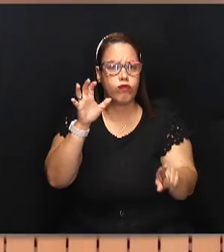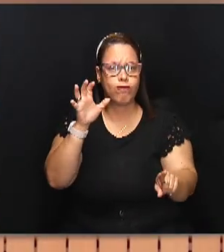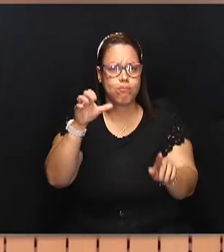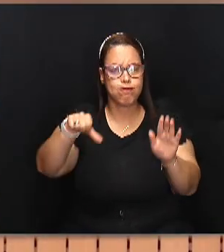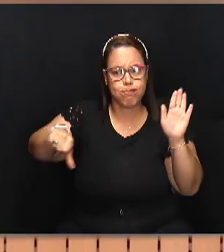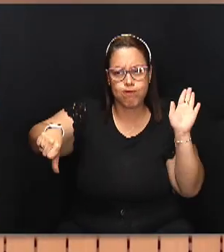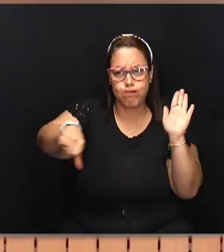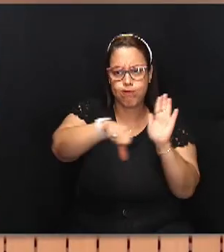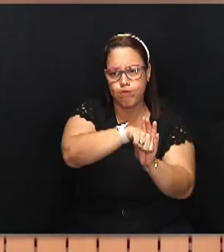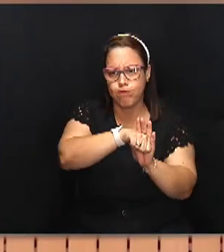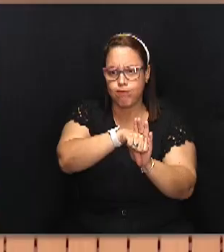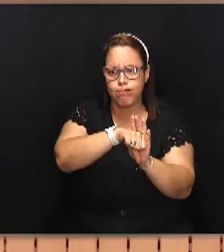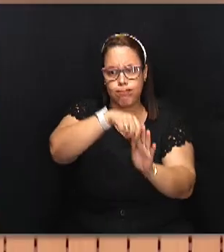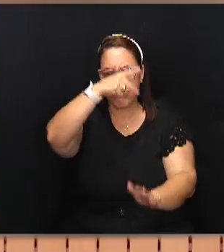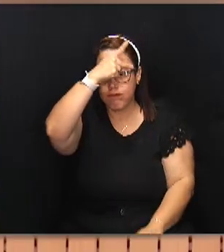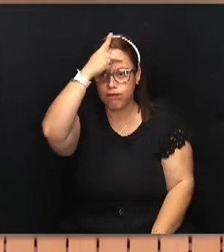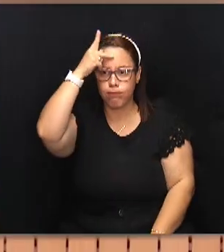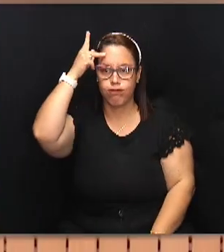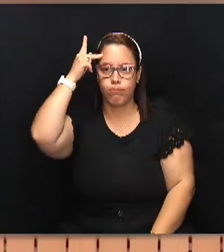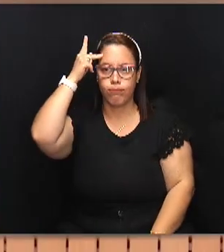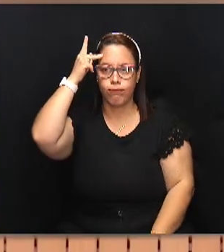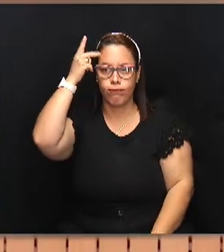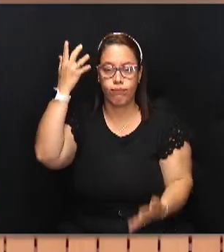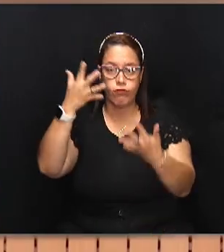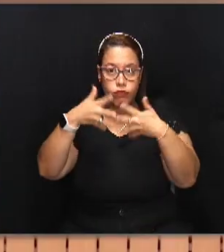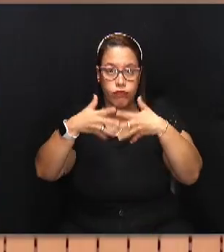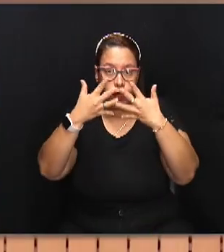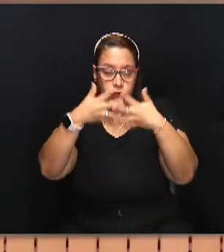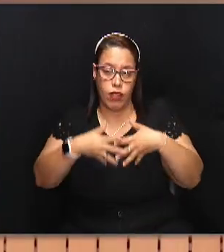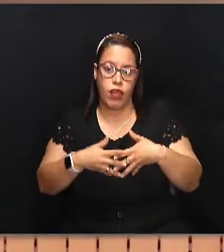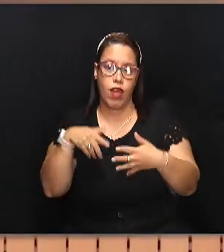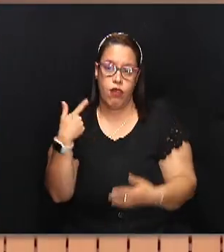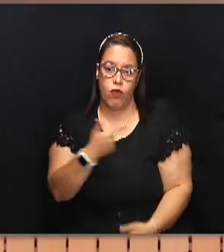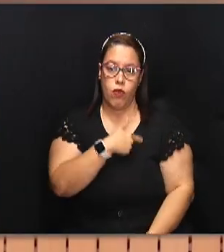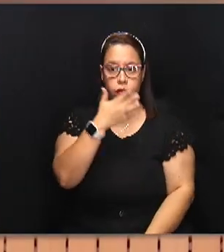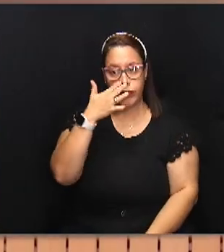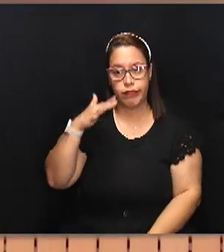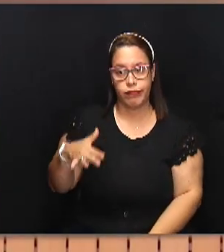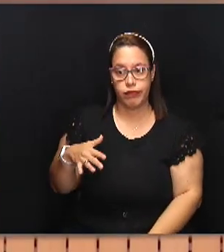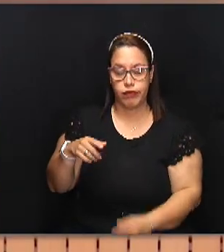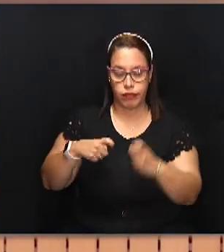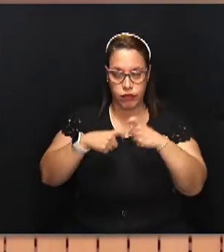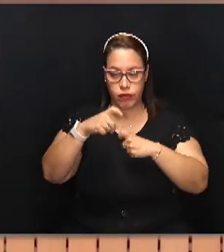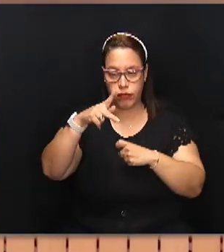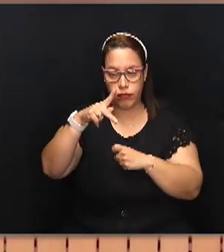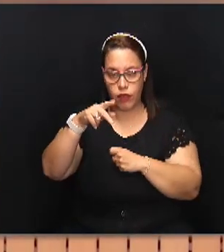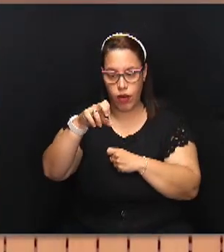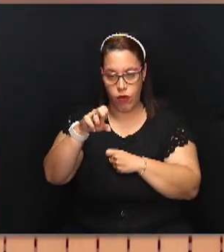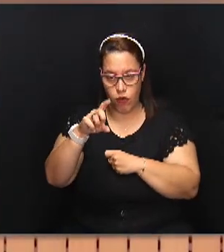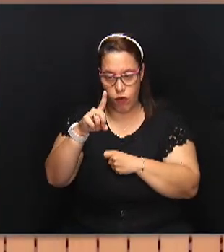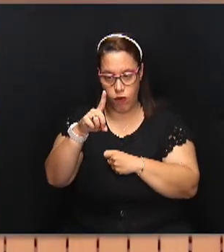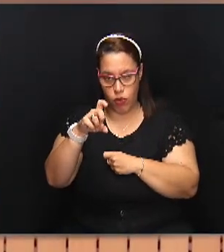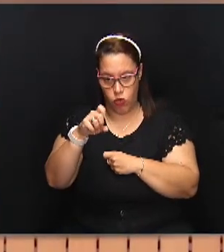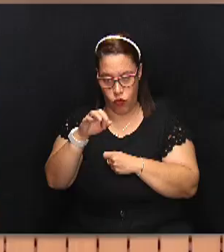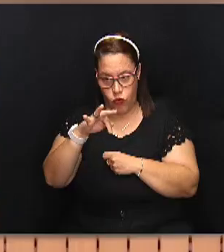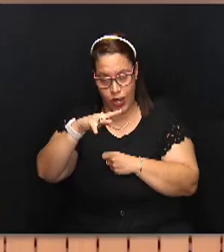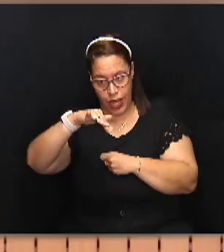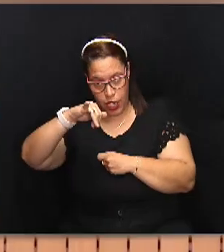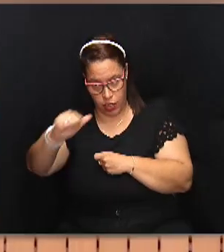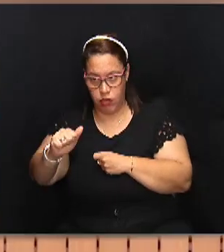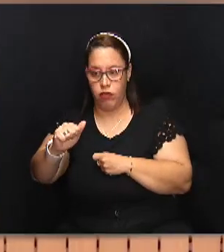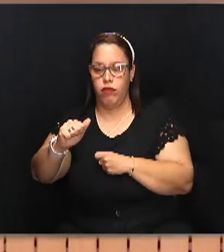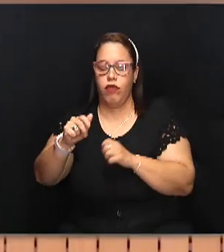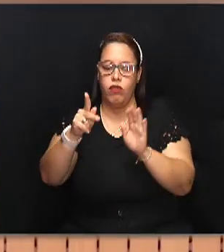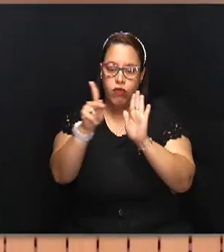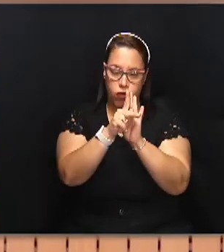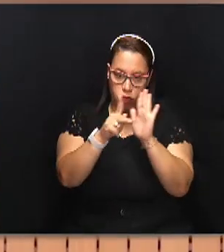de pessoas que causam transtorno às nossas crianças. A pedofilia, através desse projeto, ela passa a ser um